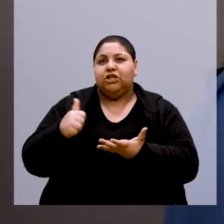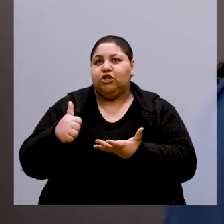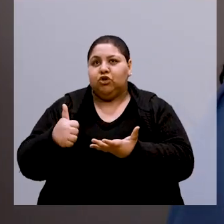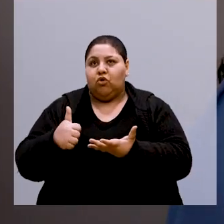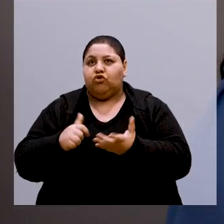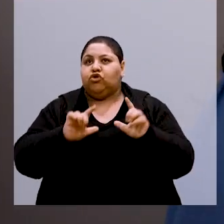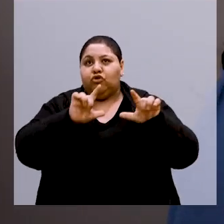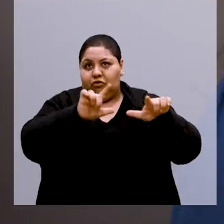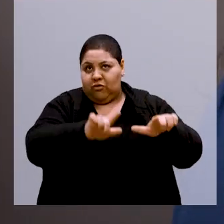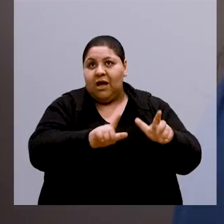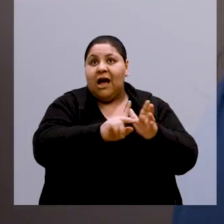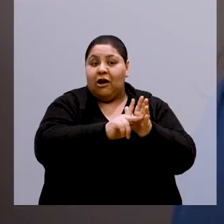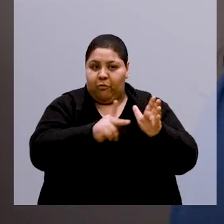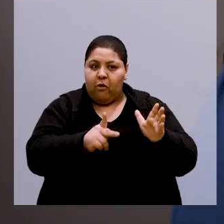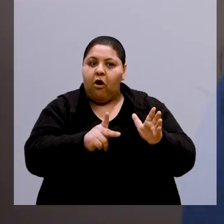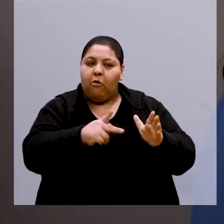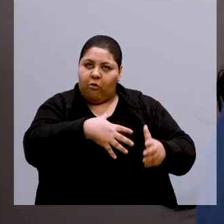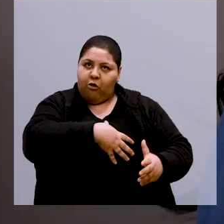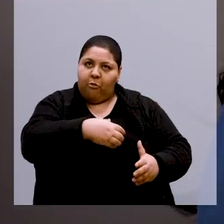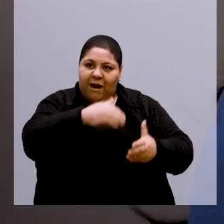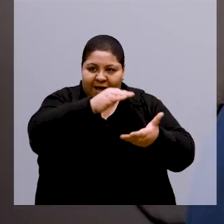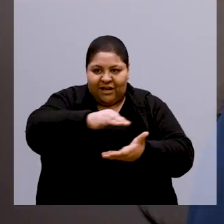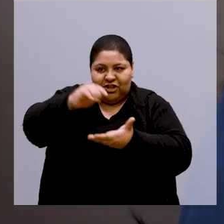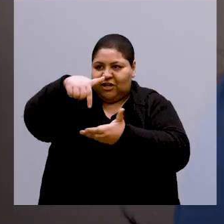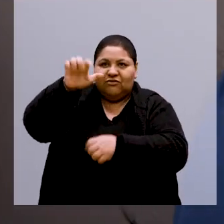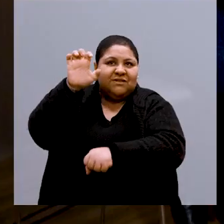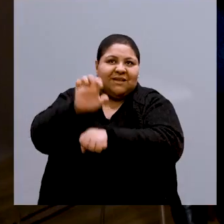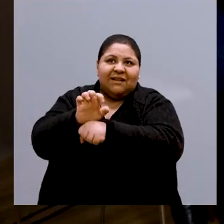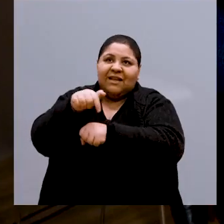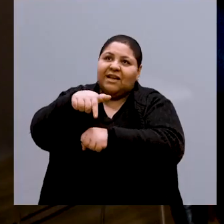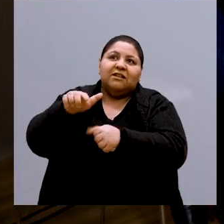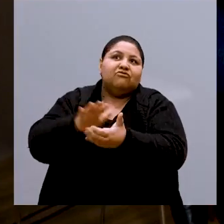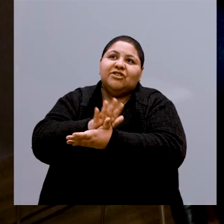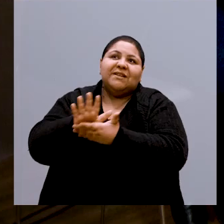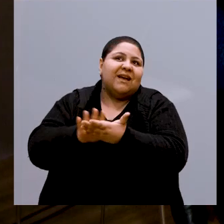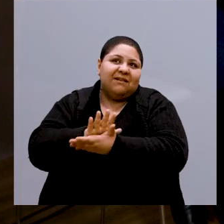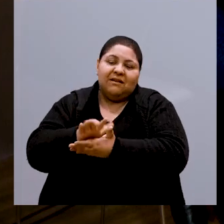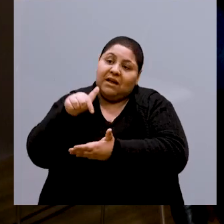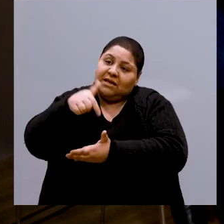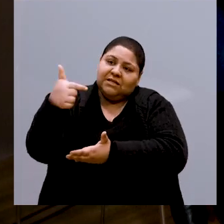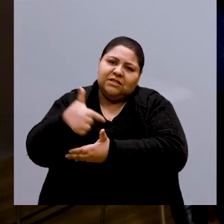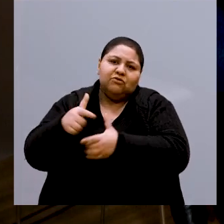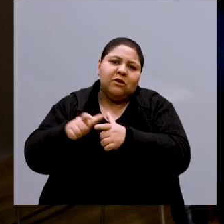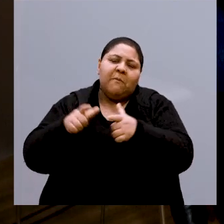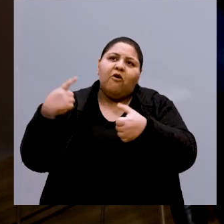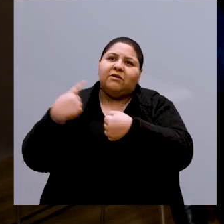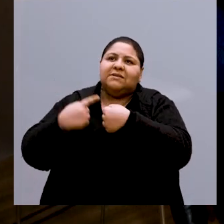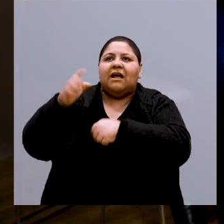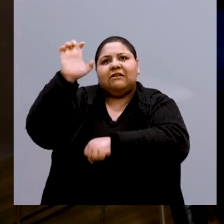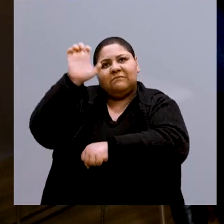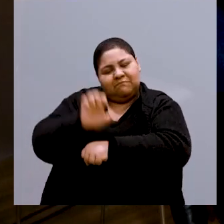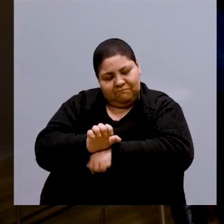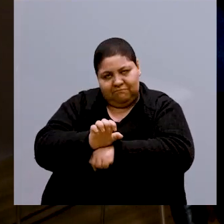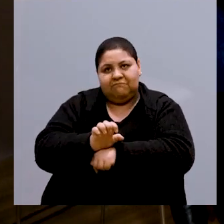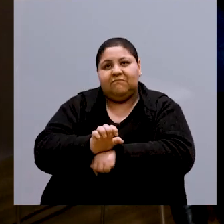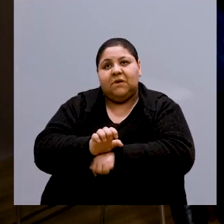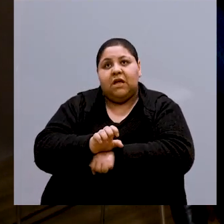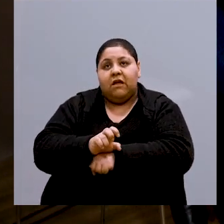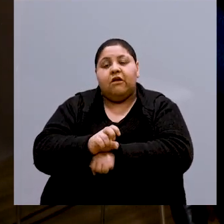11 bancos de leite no estado e aqui ainda não, sendo a segunda maior cidade do Rio Grande do Sul.